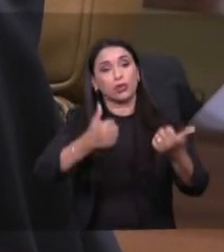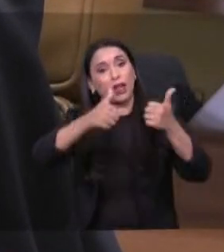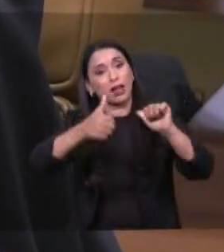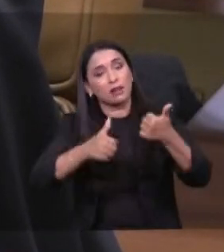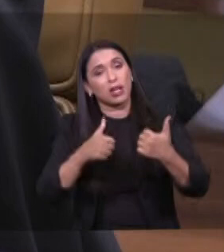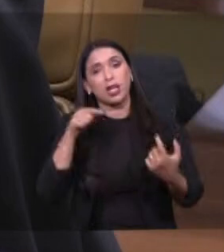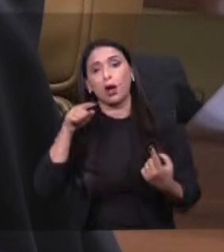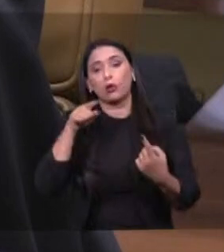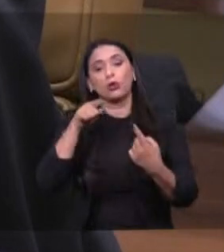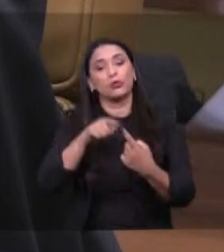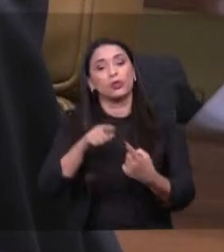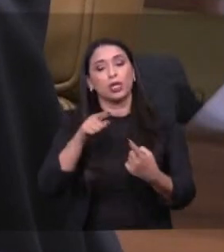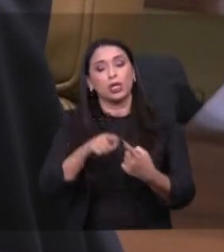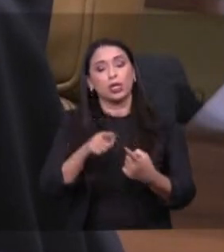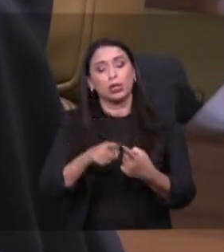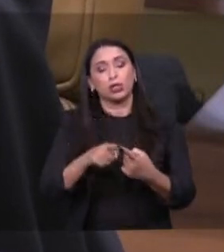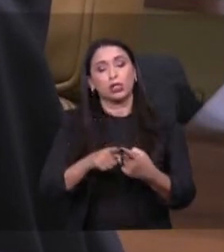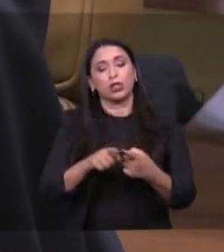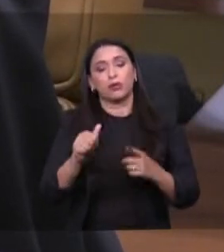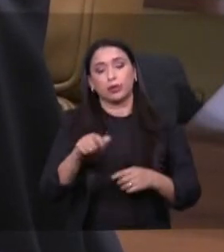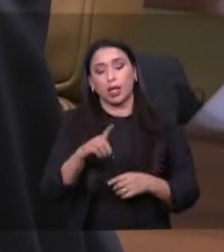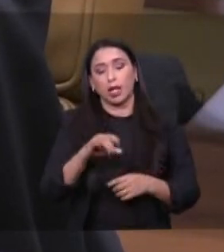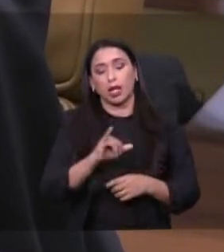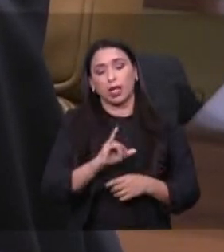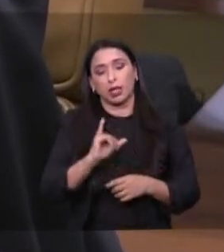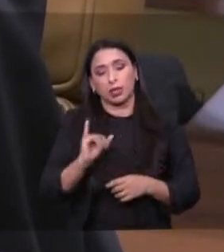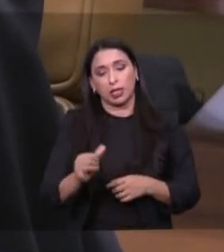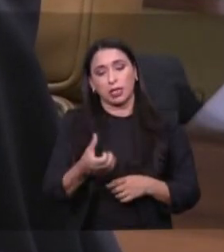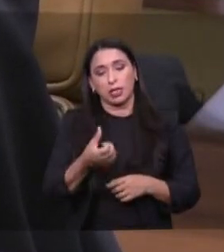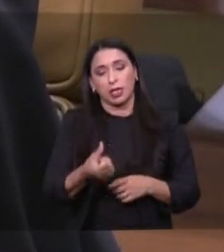os motivos que ensejaram nos termos da ação direta